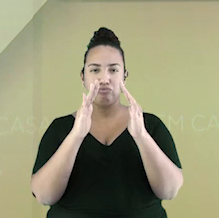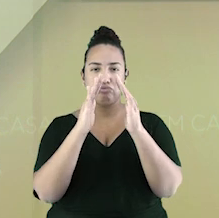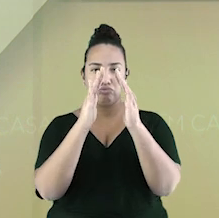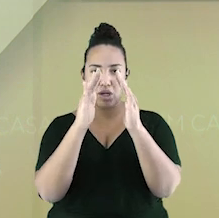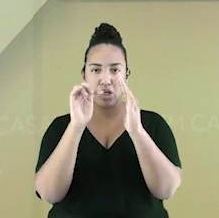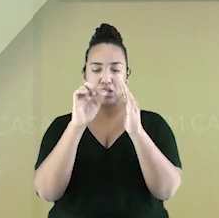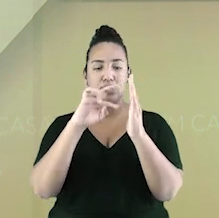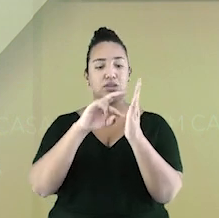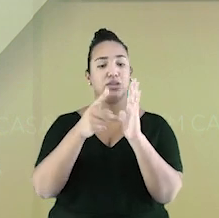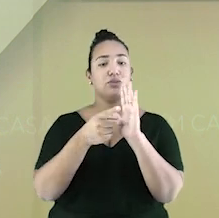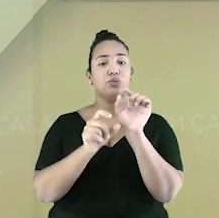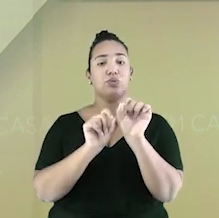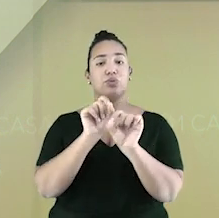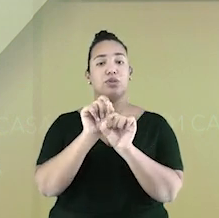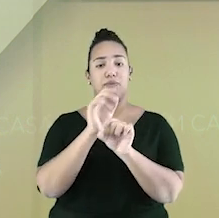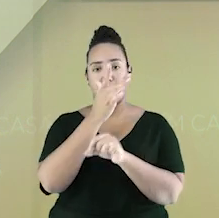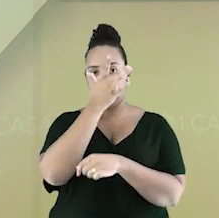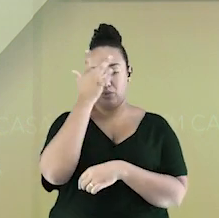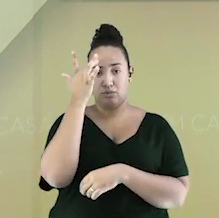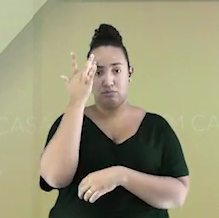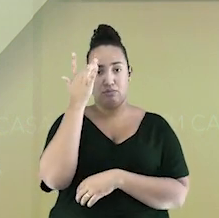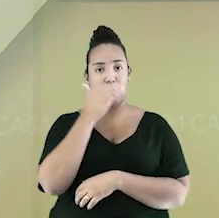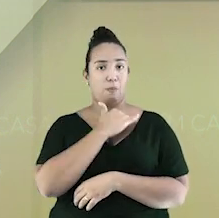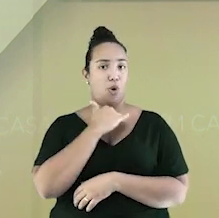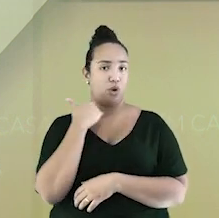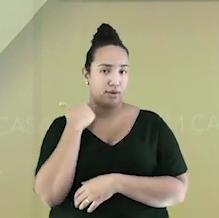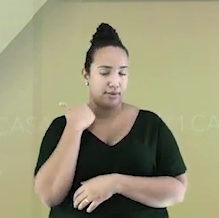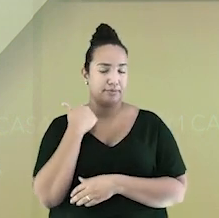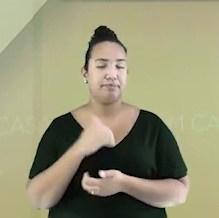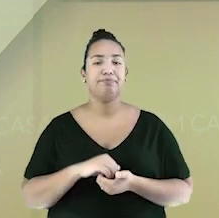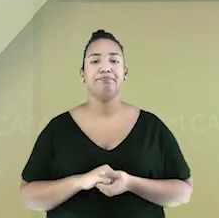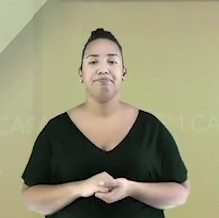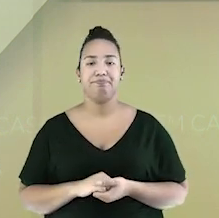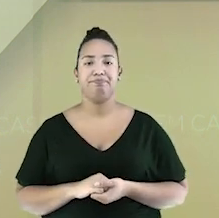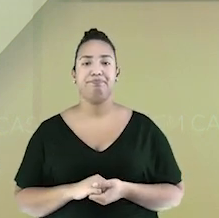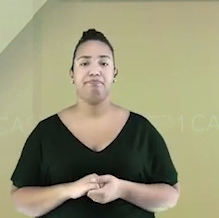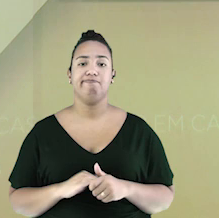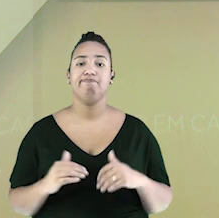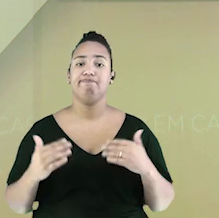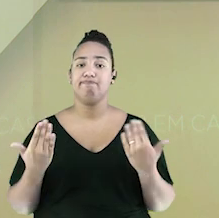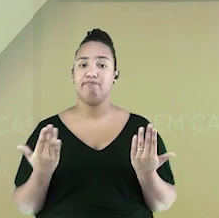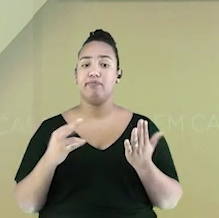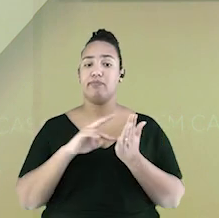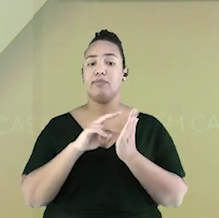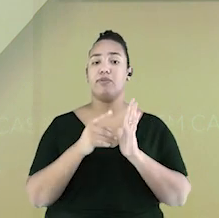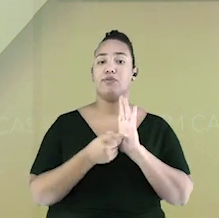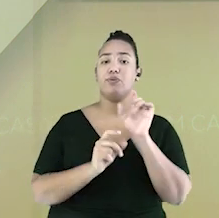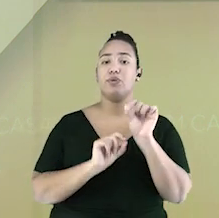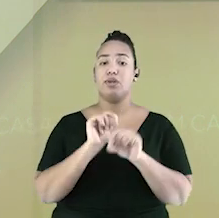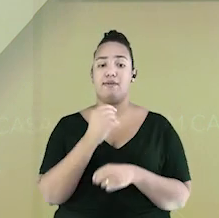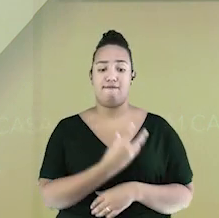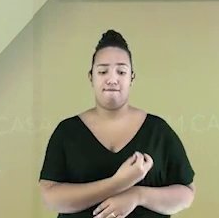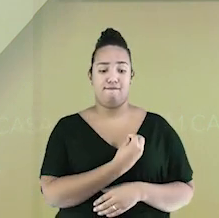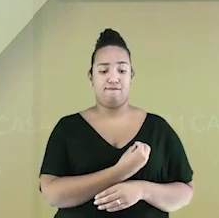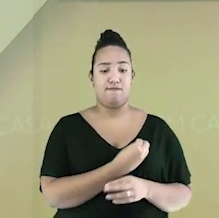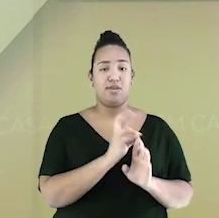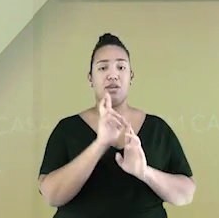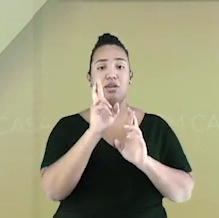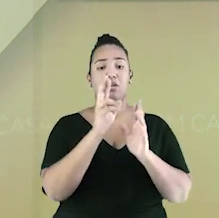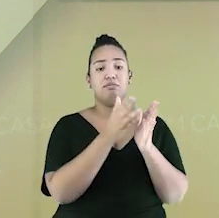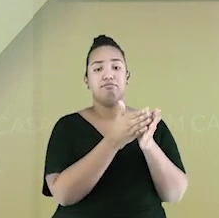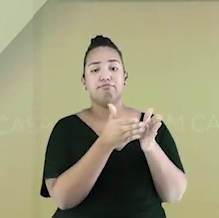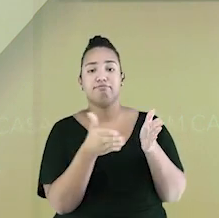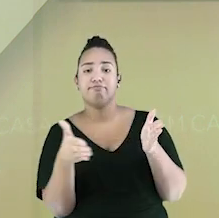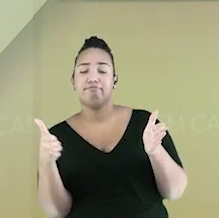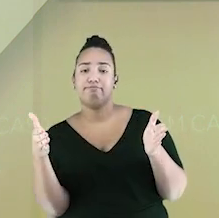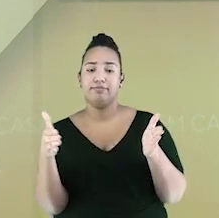seja, fica mais estreita no topo, maior a quantidade de pessoas que morrem. Isso significa a expectativa de vida